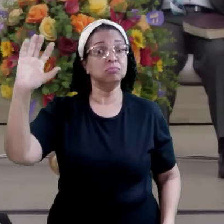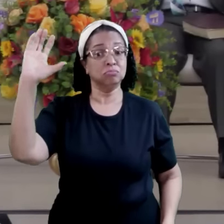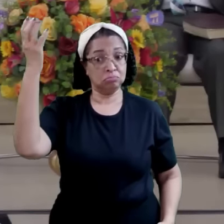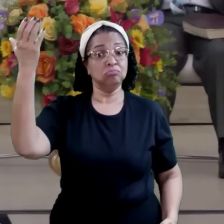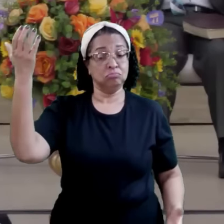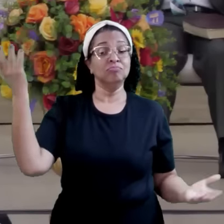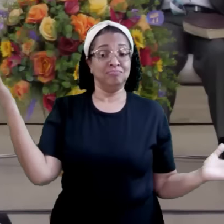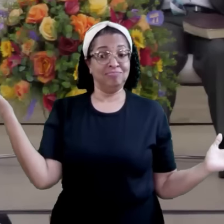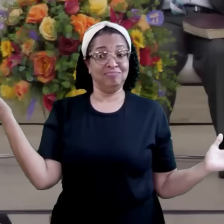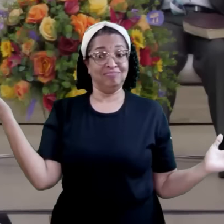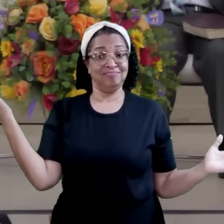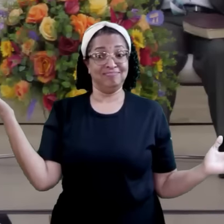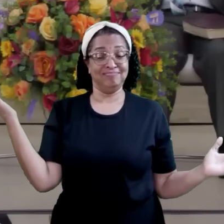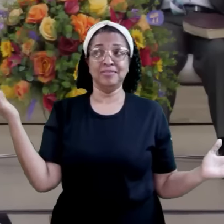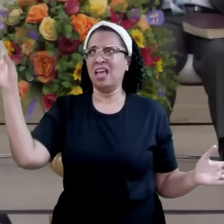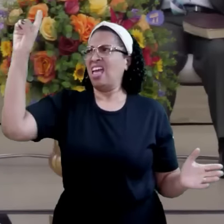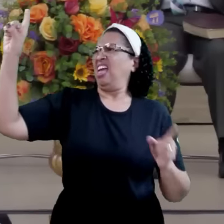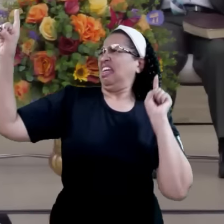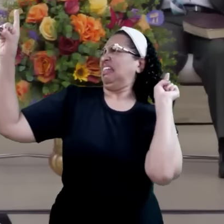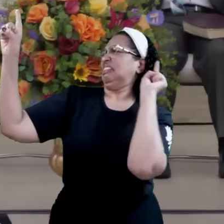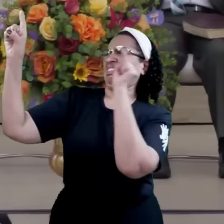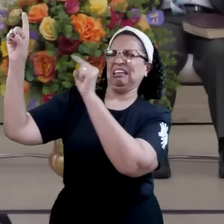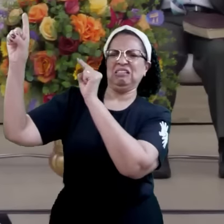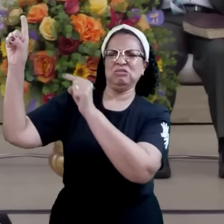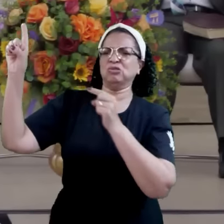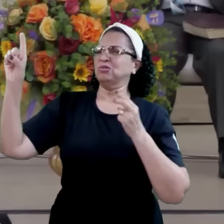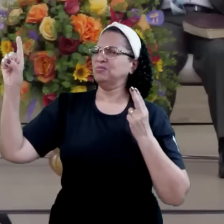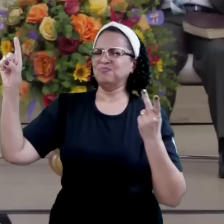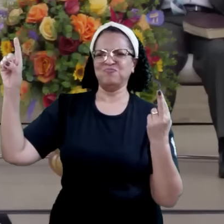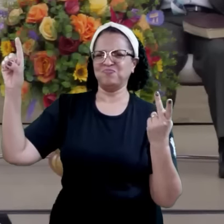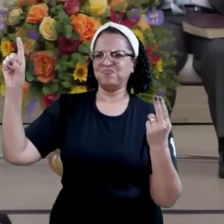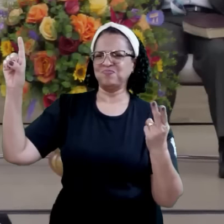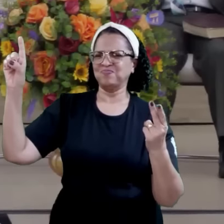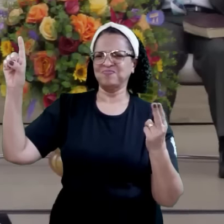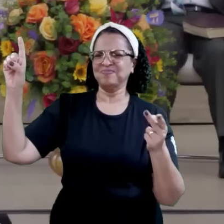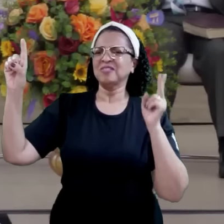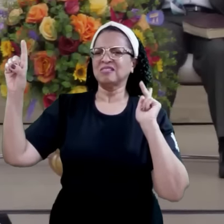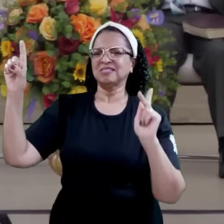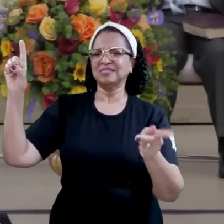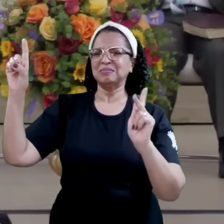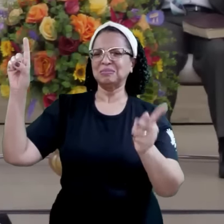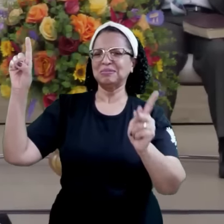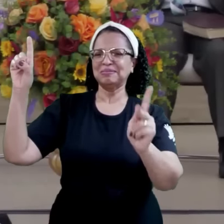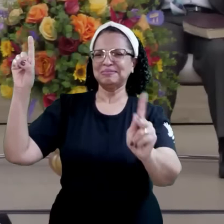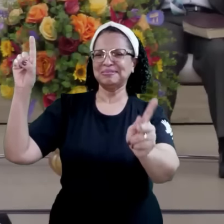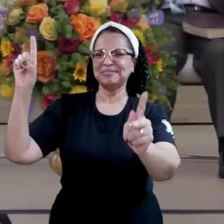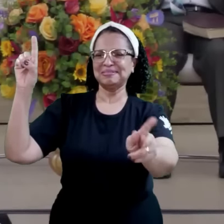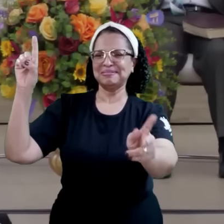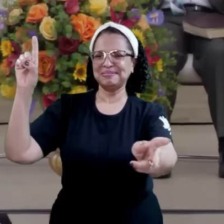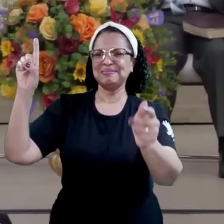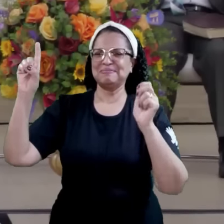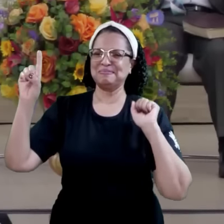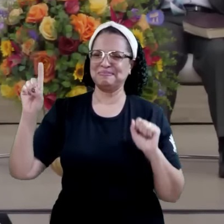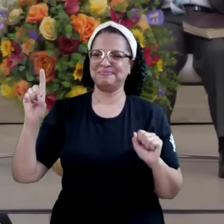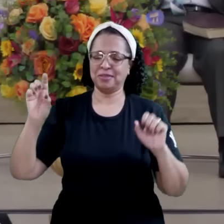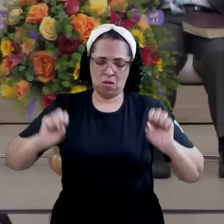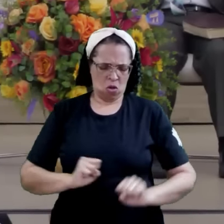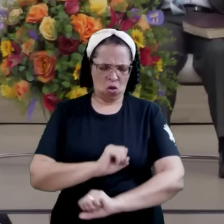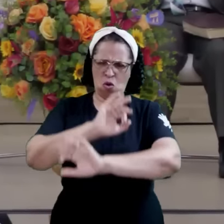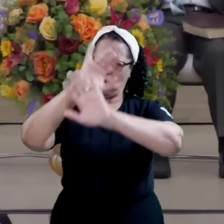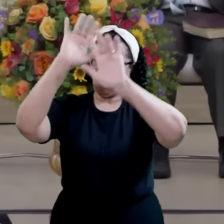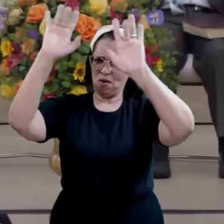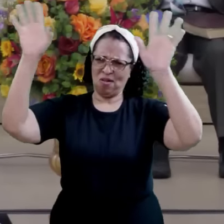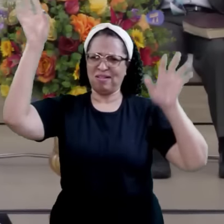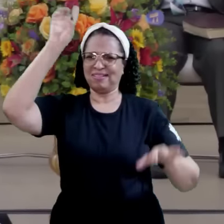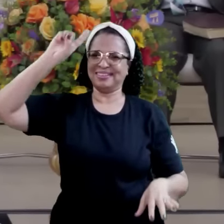é hoje é e pode dar glória que ele já é amanhã quem sabe tem alguém aqui nesta noite que o corpo tá